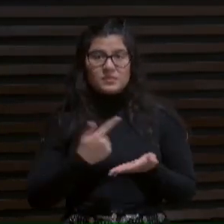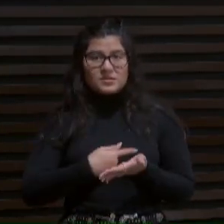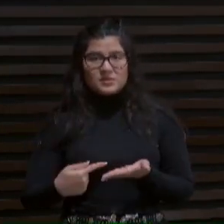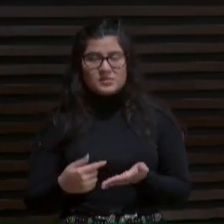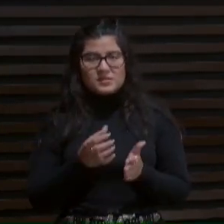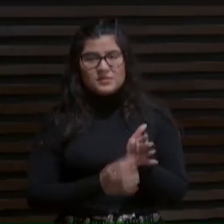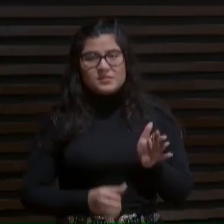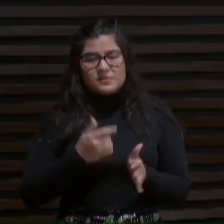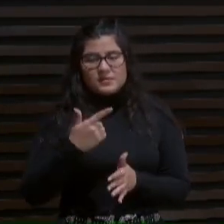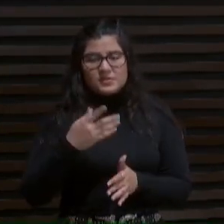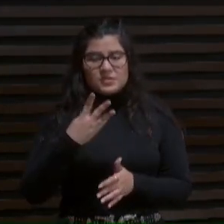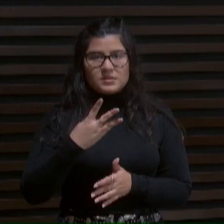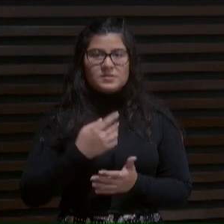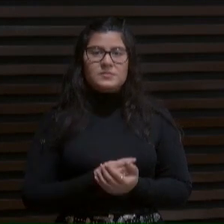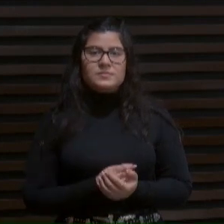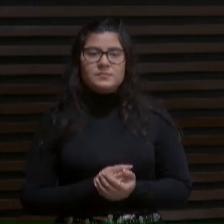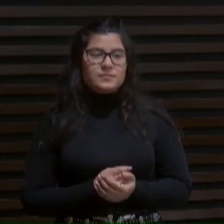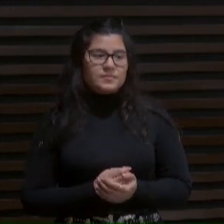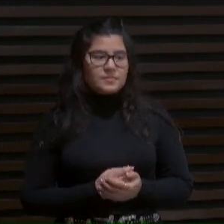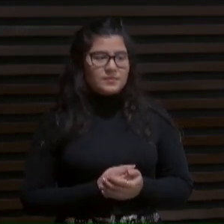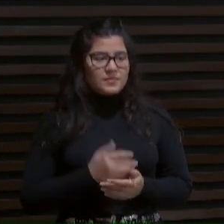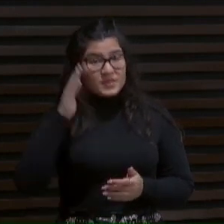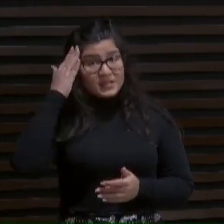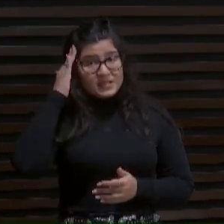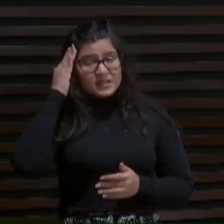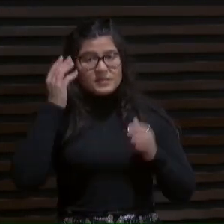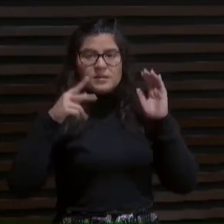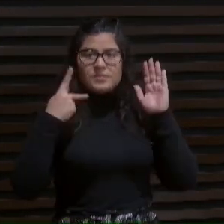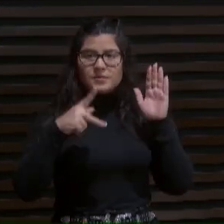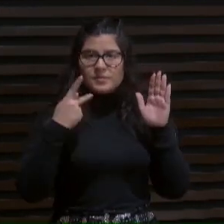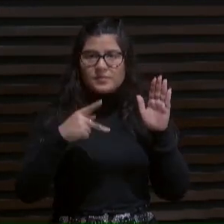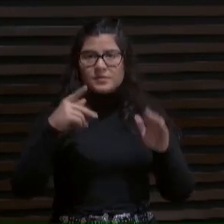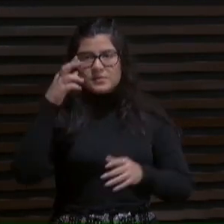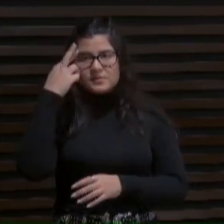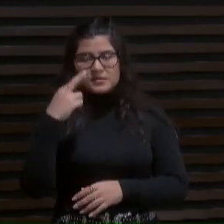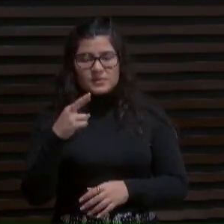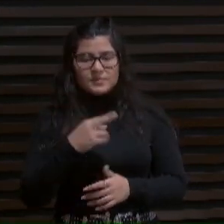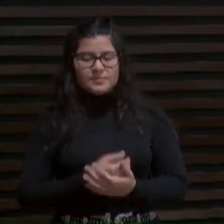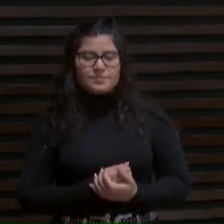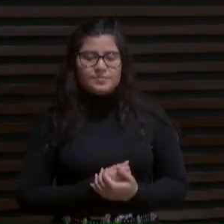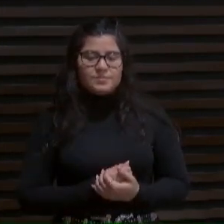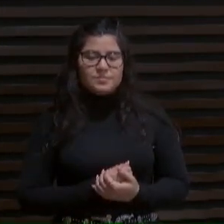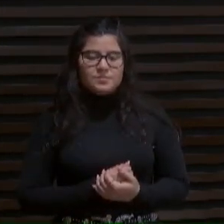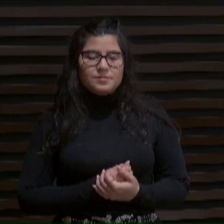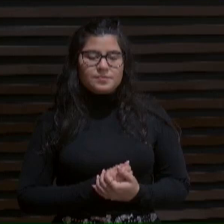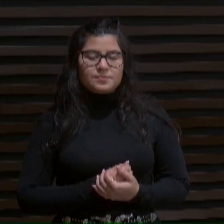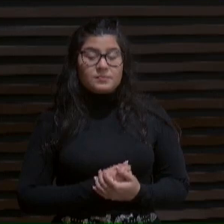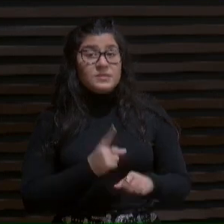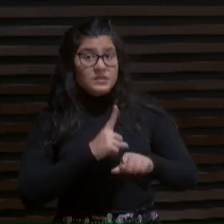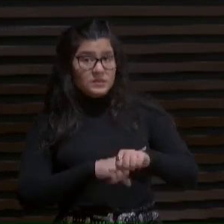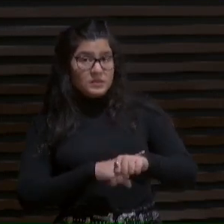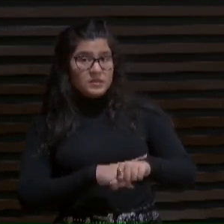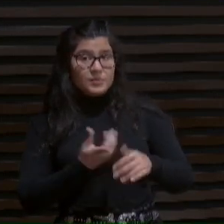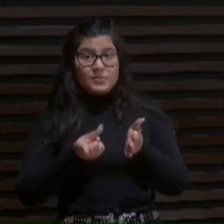entender qual é a promessa do Senhor, não somente para ele naquele tempo e para eles naquele tempo, mas para